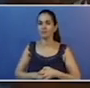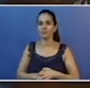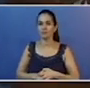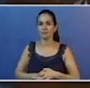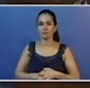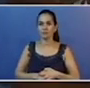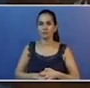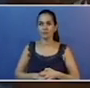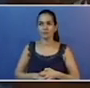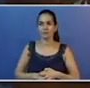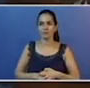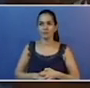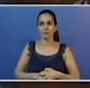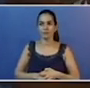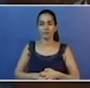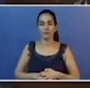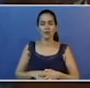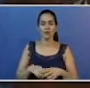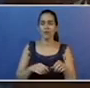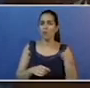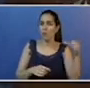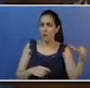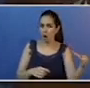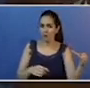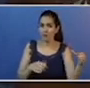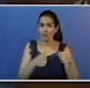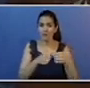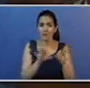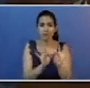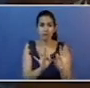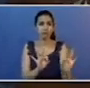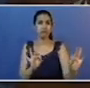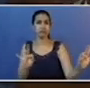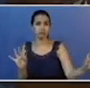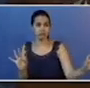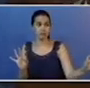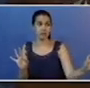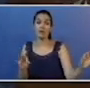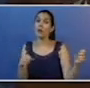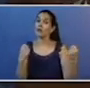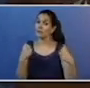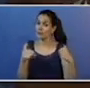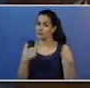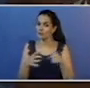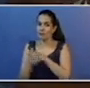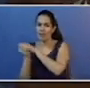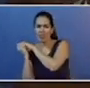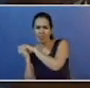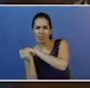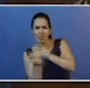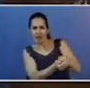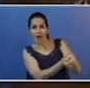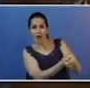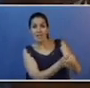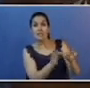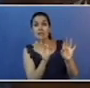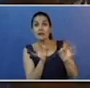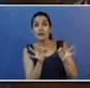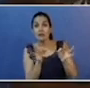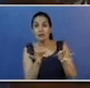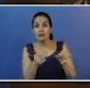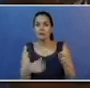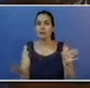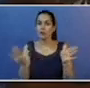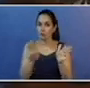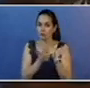de chances possíveis um alvo que está numa distância muito grande. Então, ele tem que fazer uma tacada precisa, uma tacada para acertar